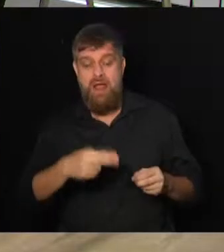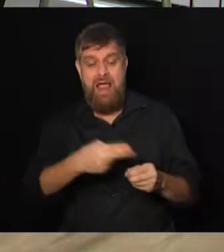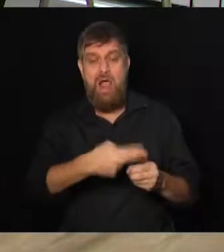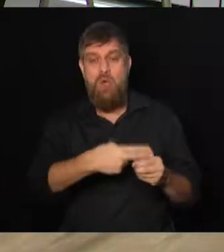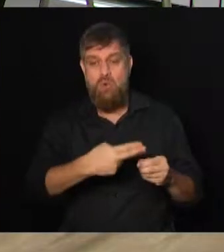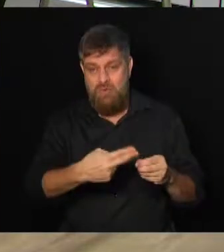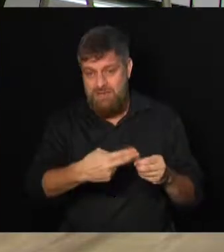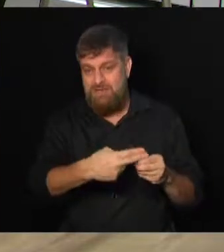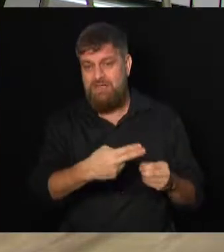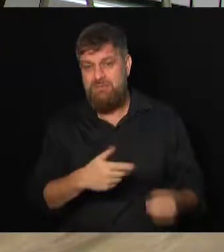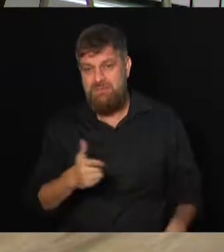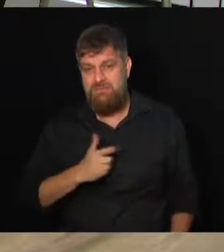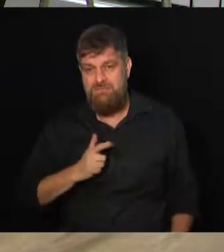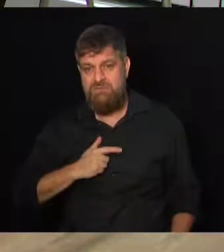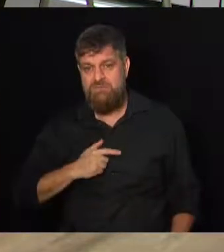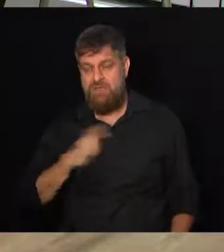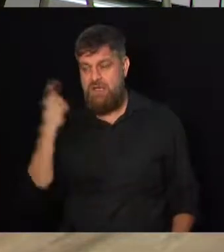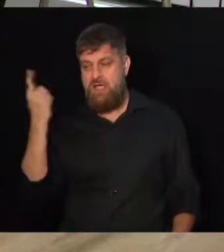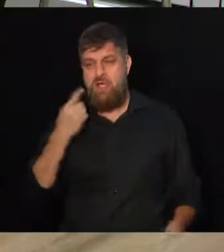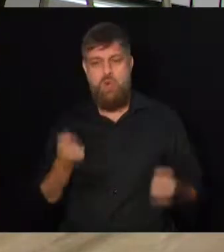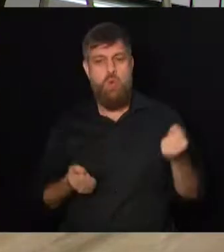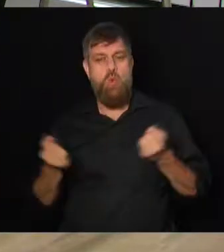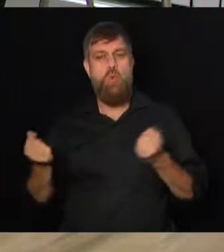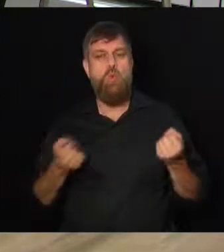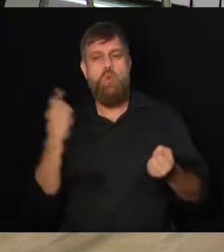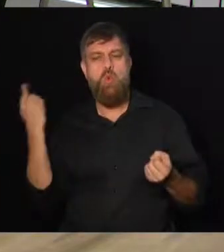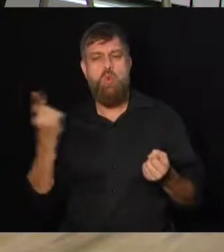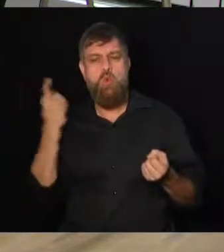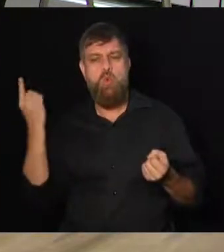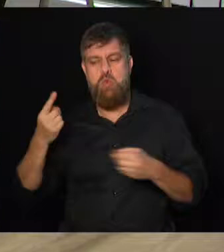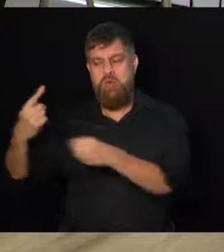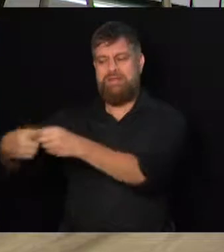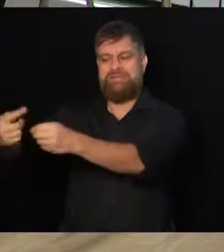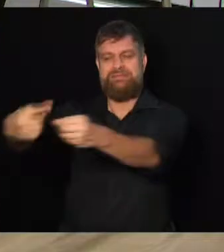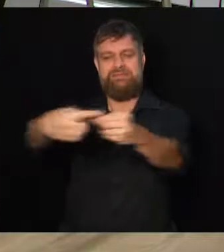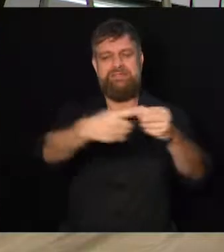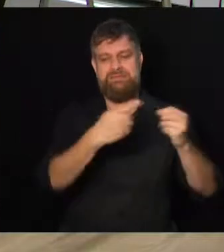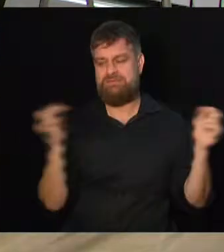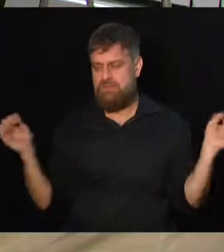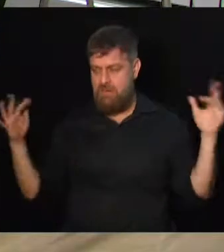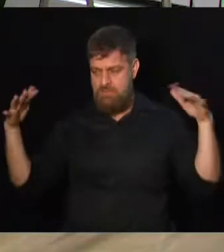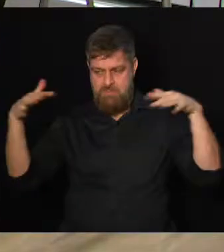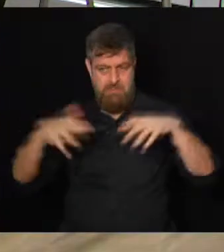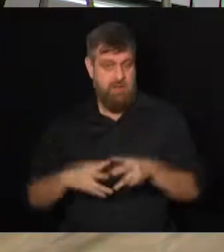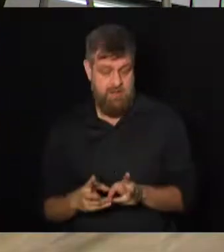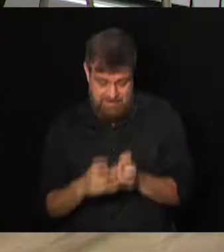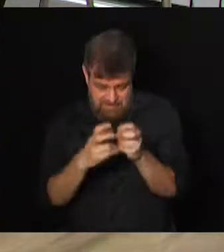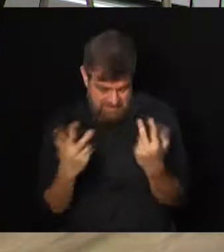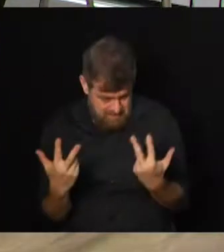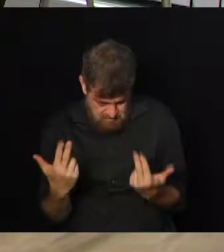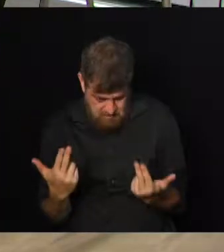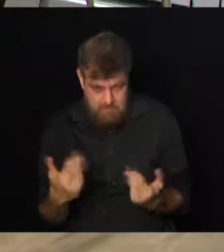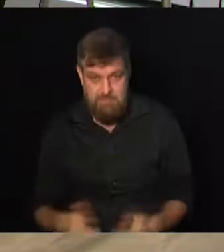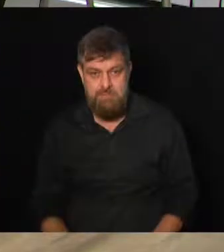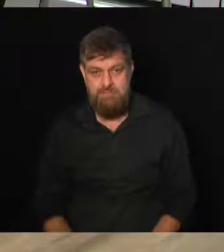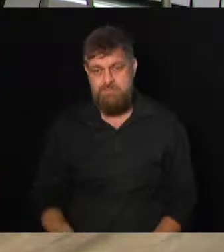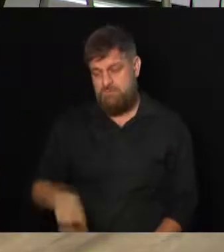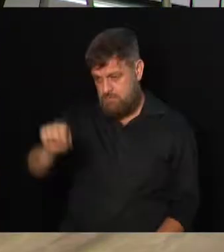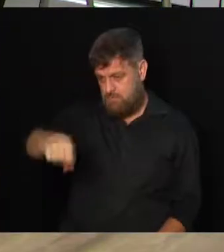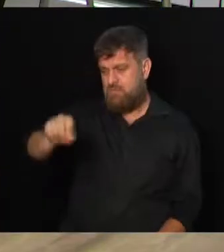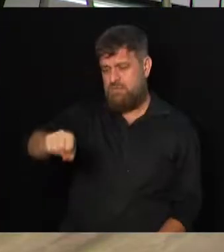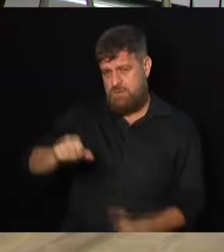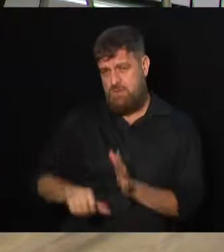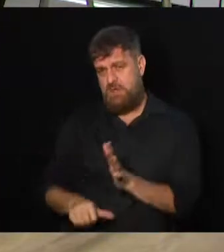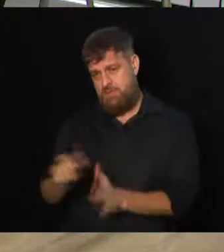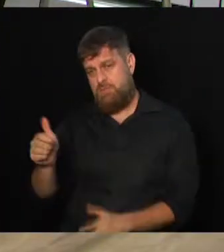atende, vem ambulâncias de outros municípios. E no caso do câncer não seria diferente, é mais ou menos a mesma coisa. Você tem que ter